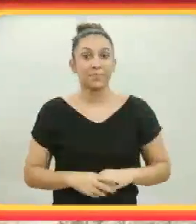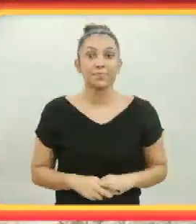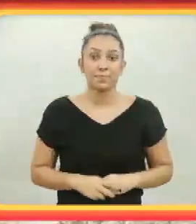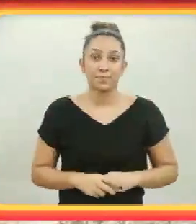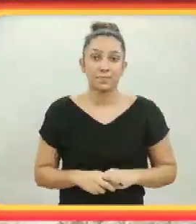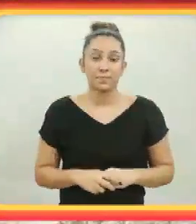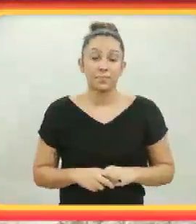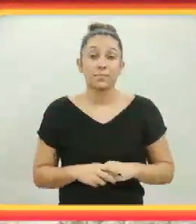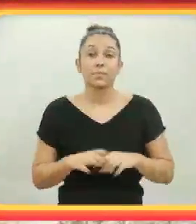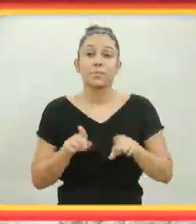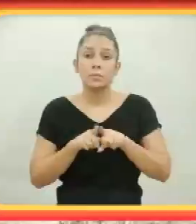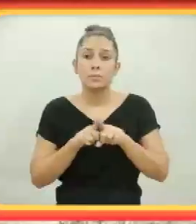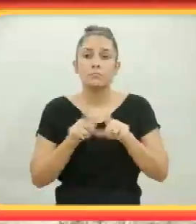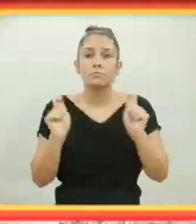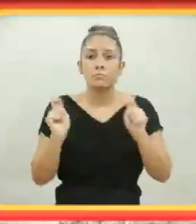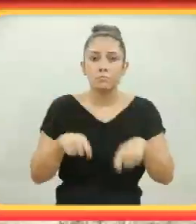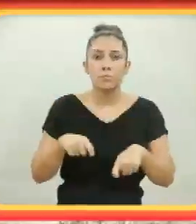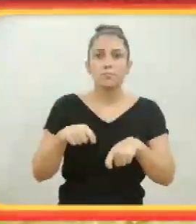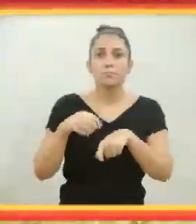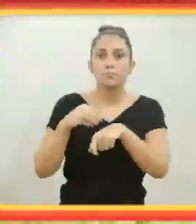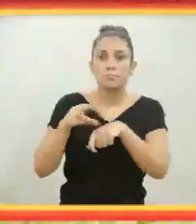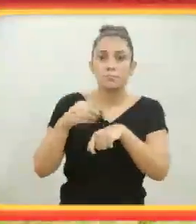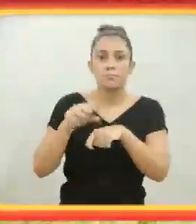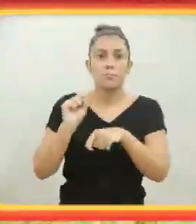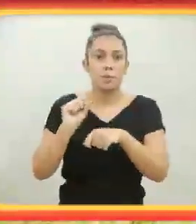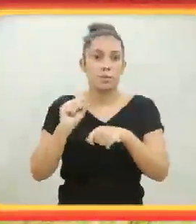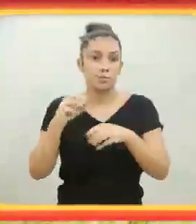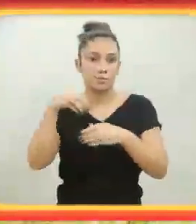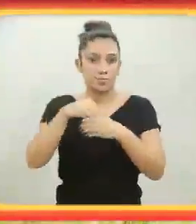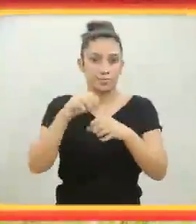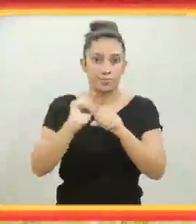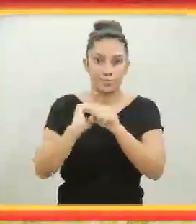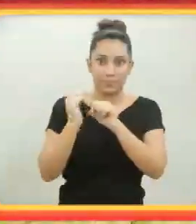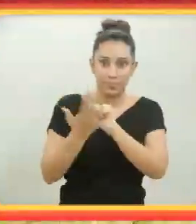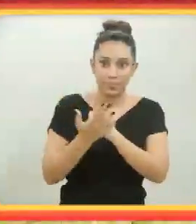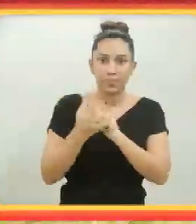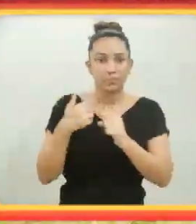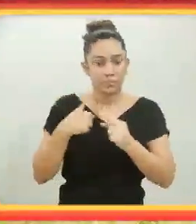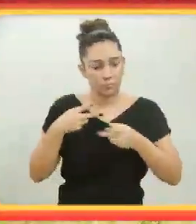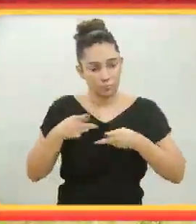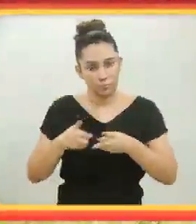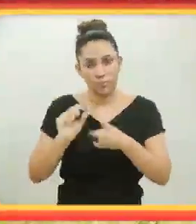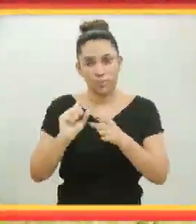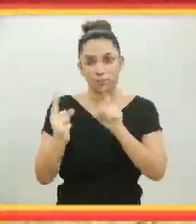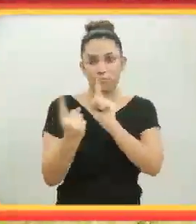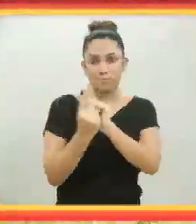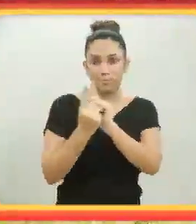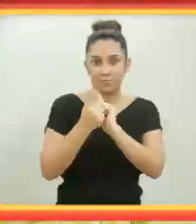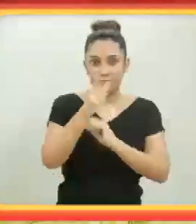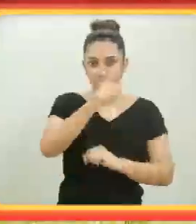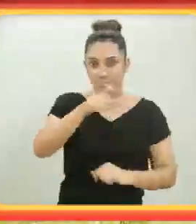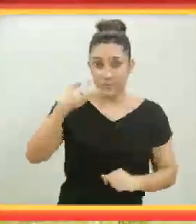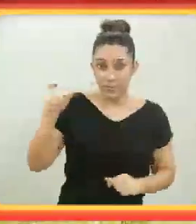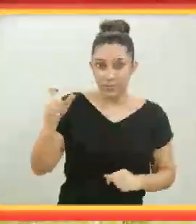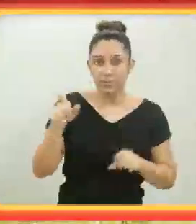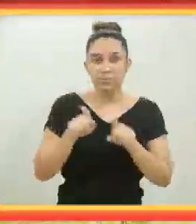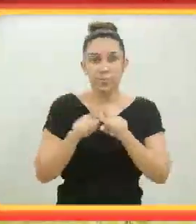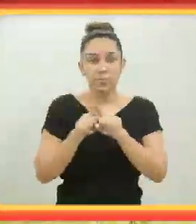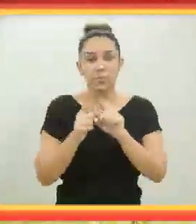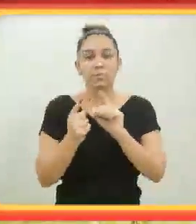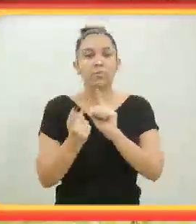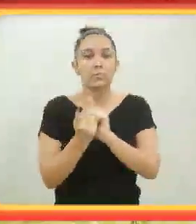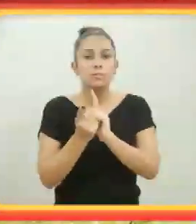em julho de 2020, então eu tenho me dedicado dentro de casa